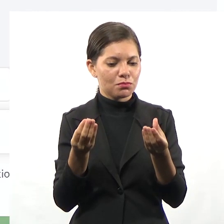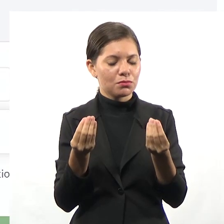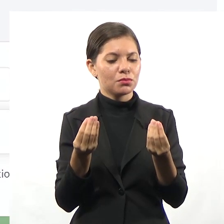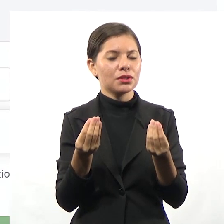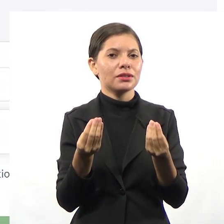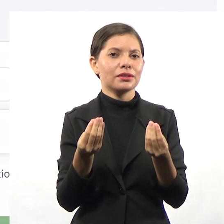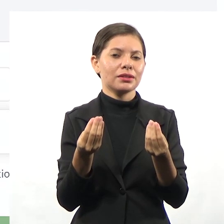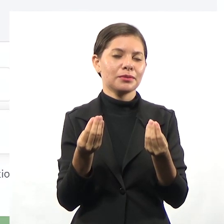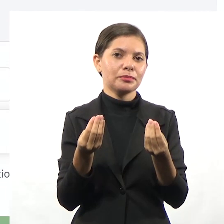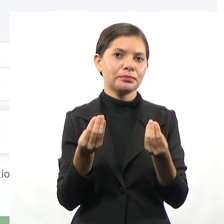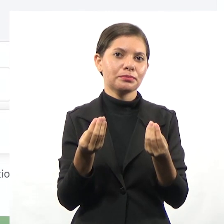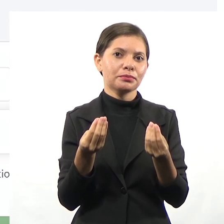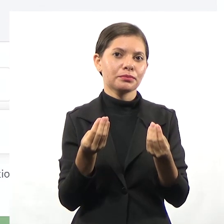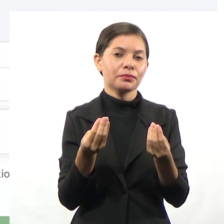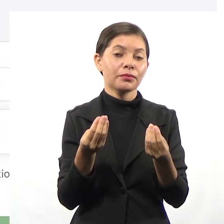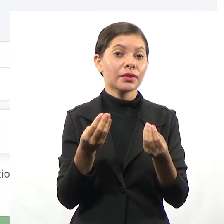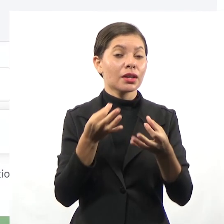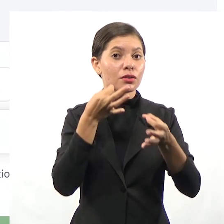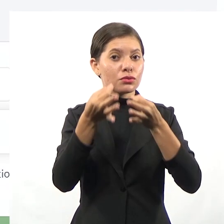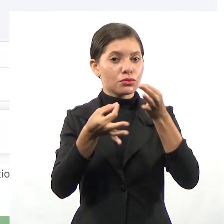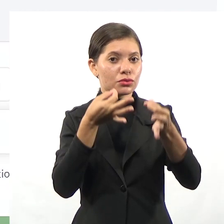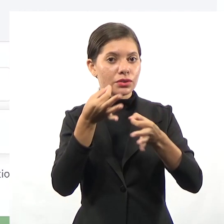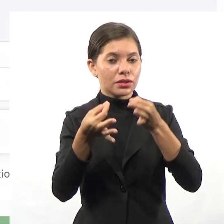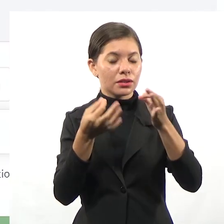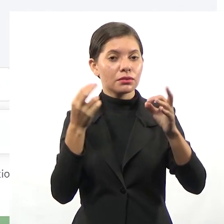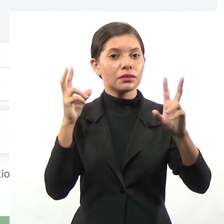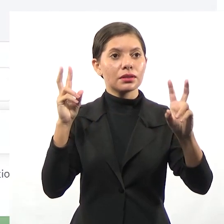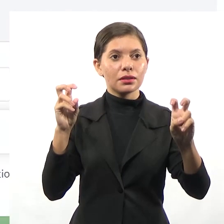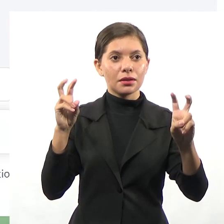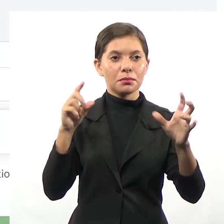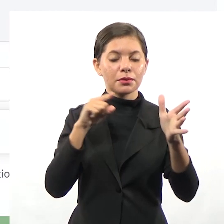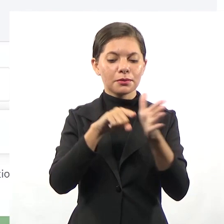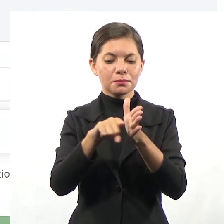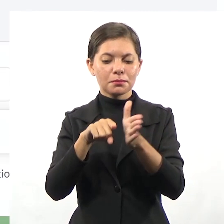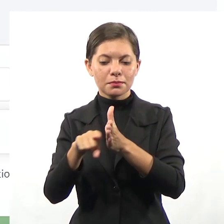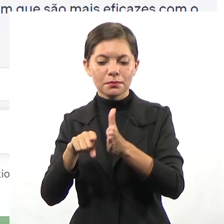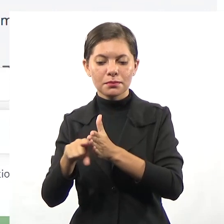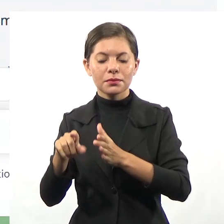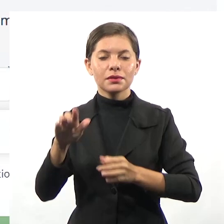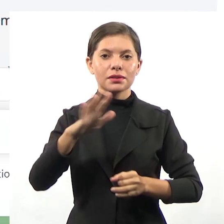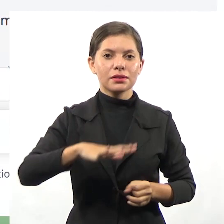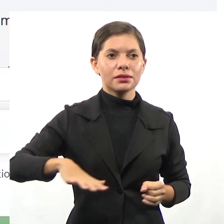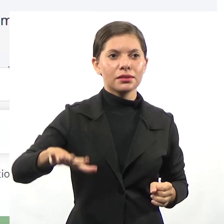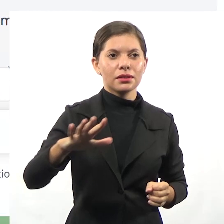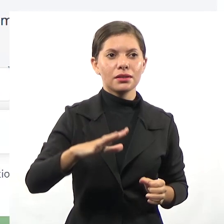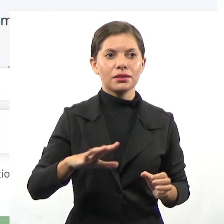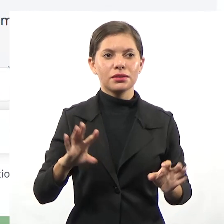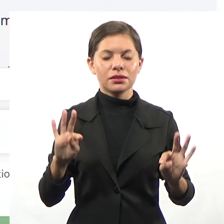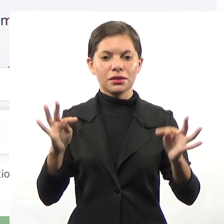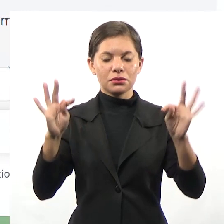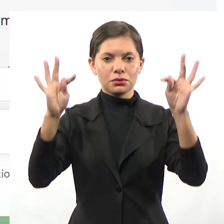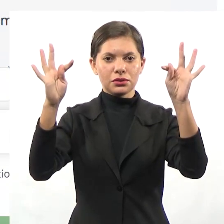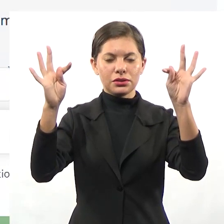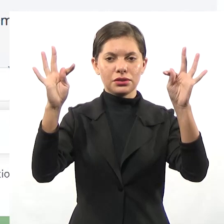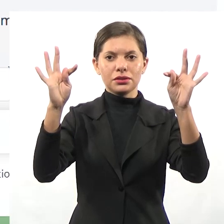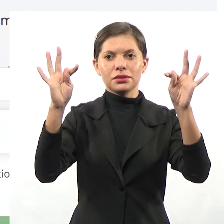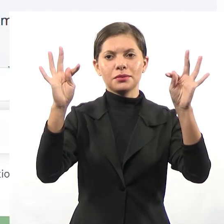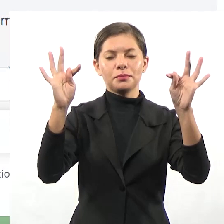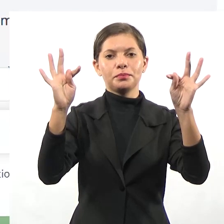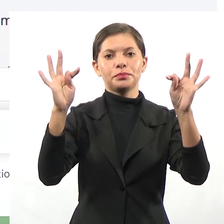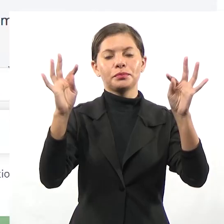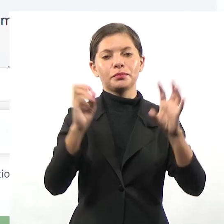tem. Então, ele sugeriu alguns temas de pesquisa na área de tecnologias educacionais. Por exemplo, o impacto das tecnologias